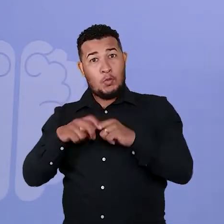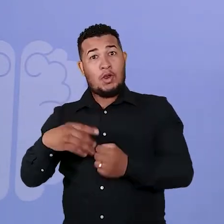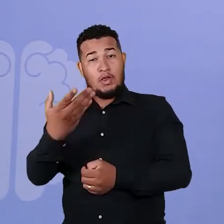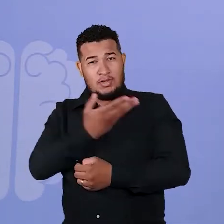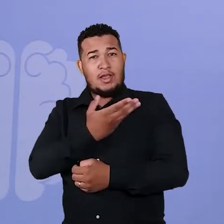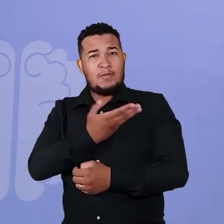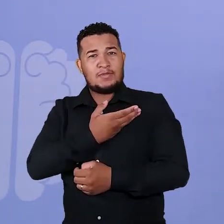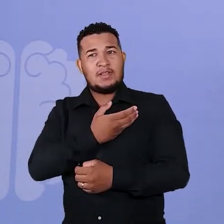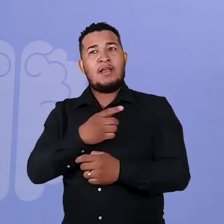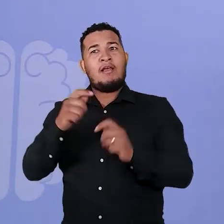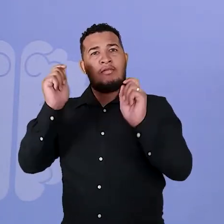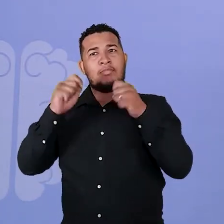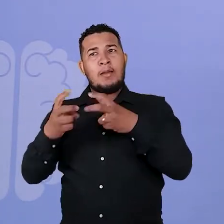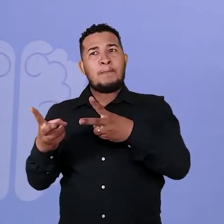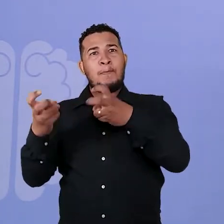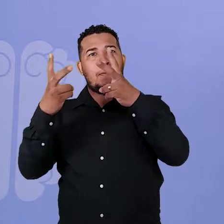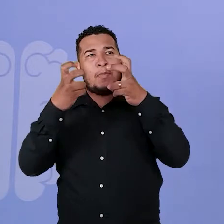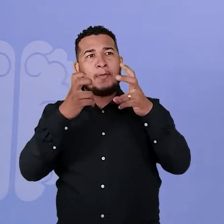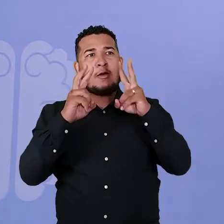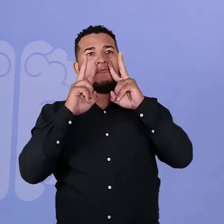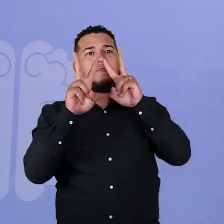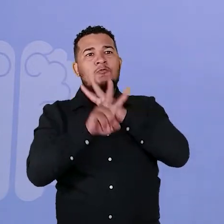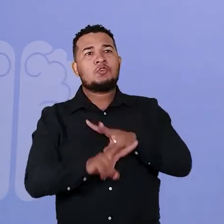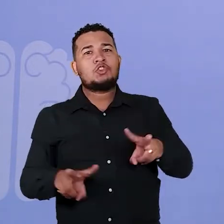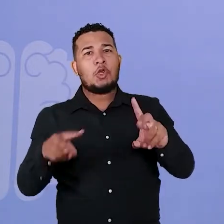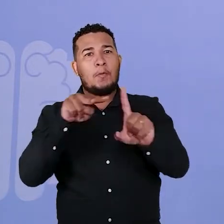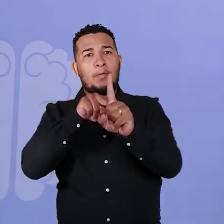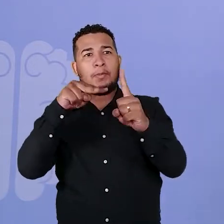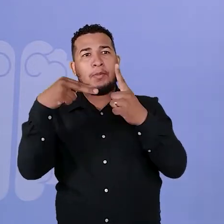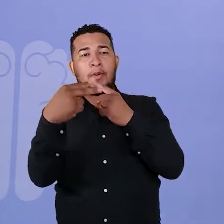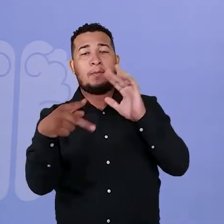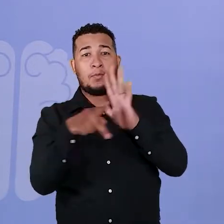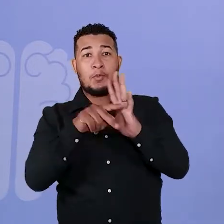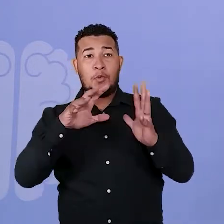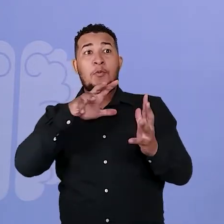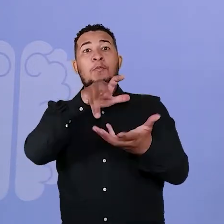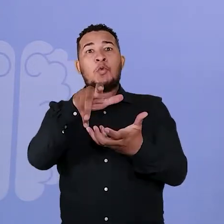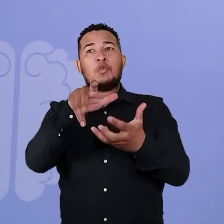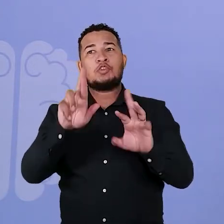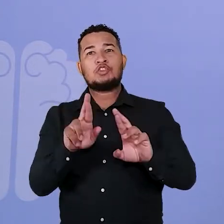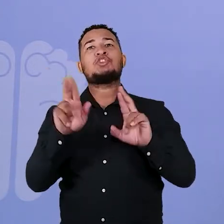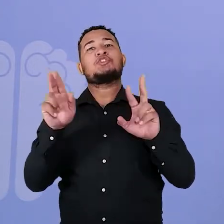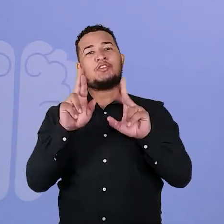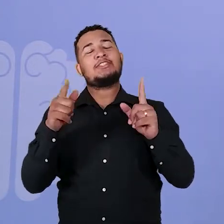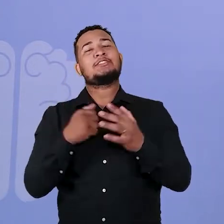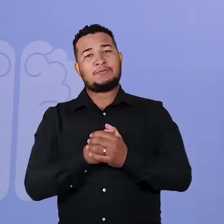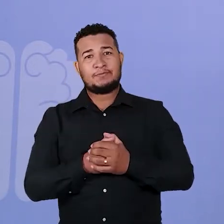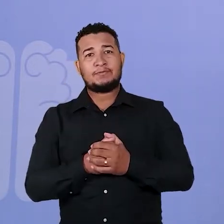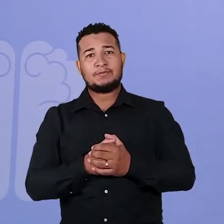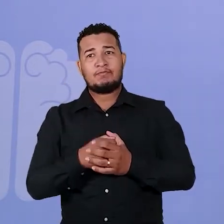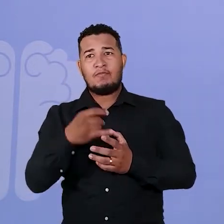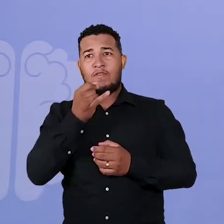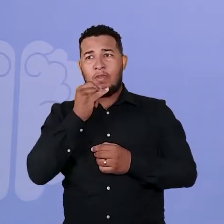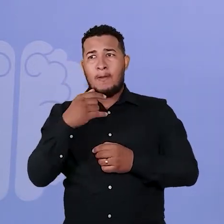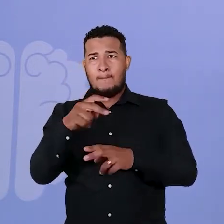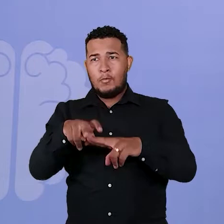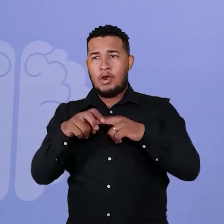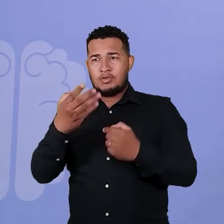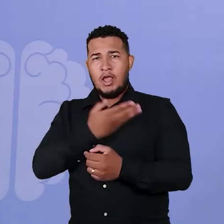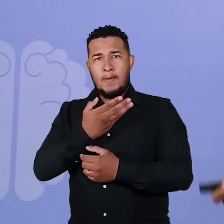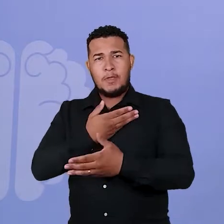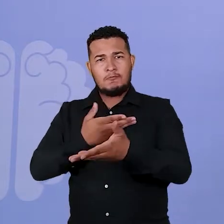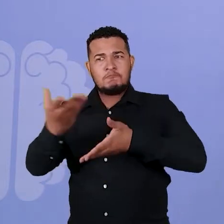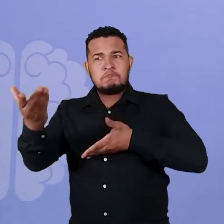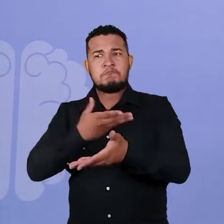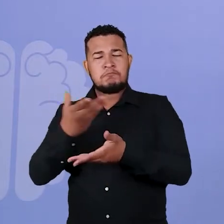nós adquirimos uma visão de mundo diferente da nossa. É graças aos nossos amigos que